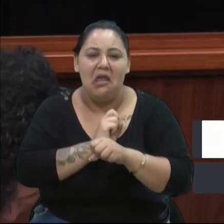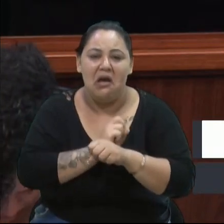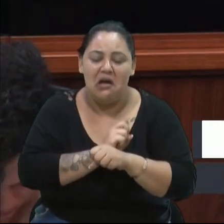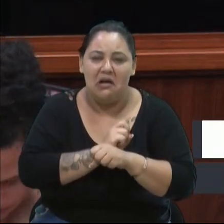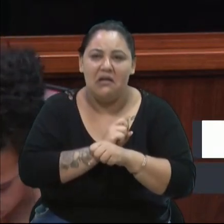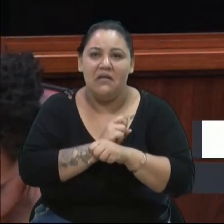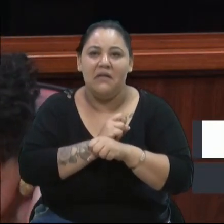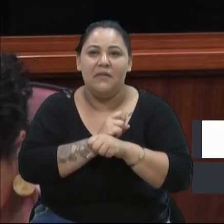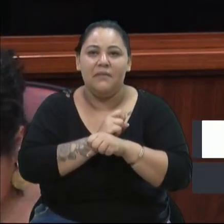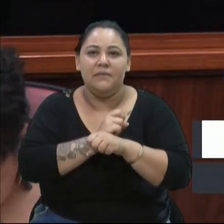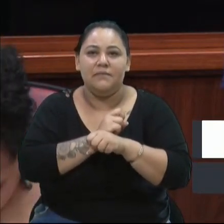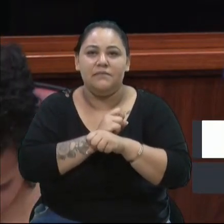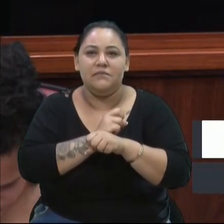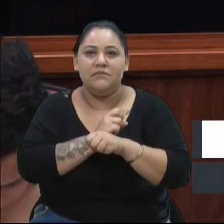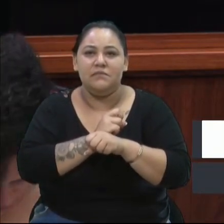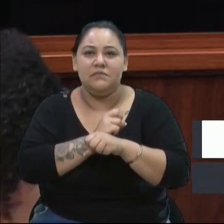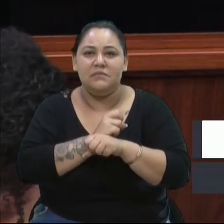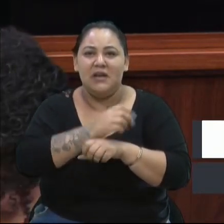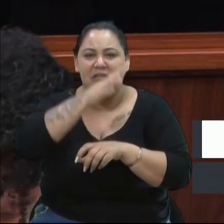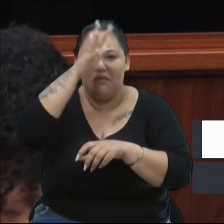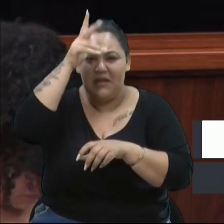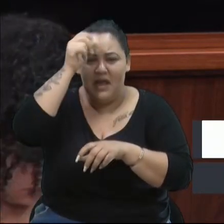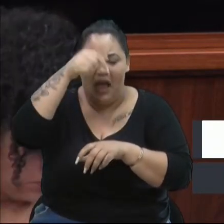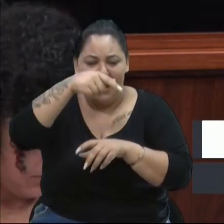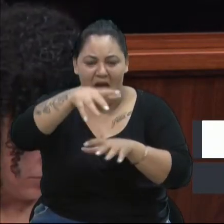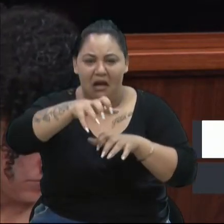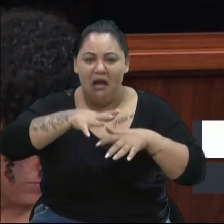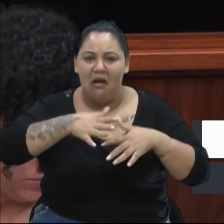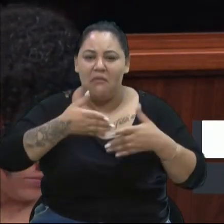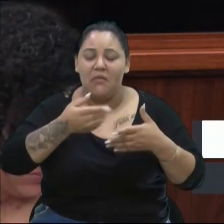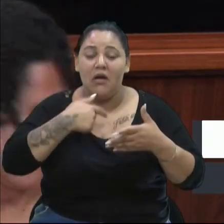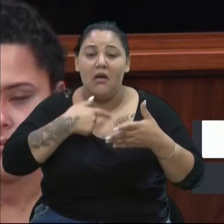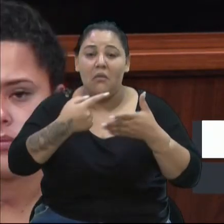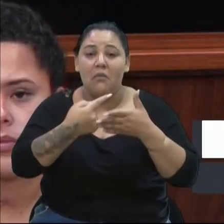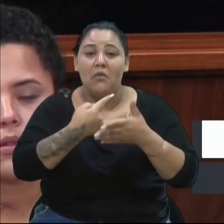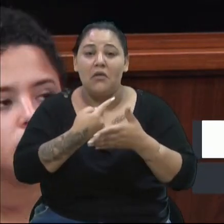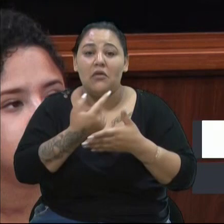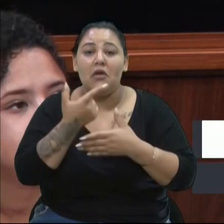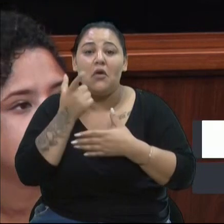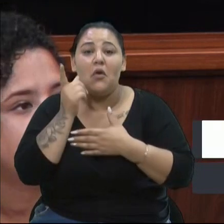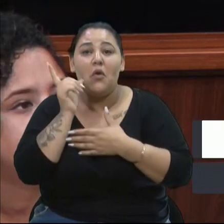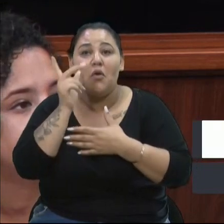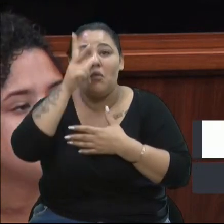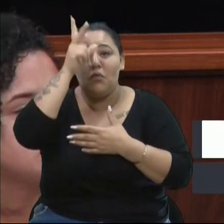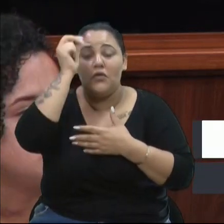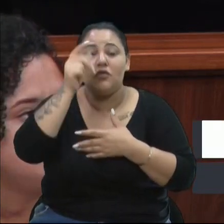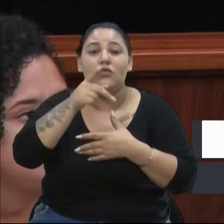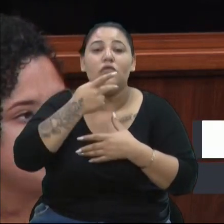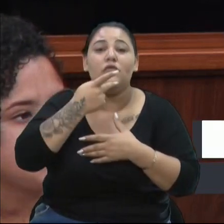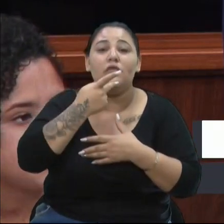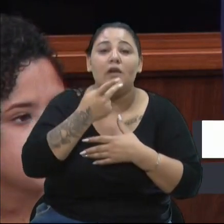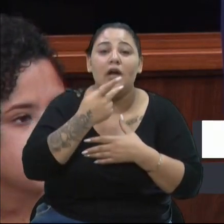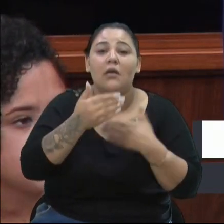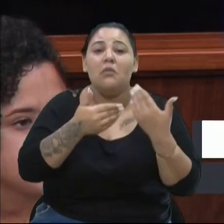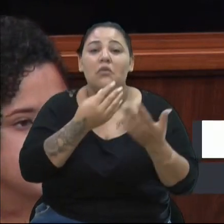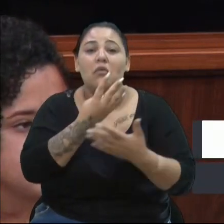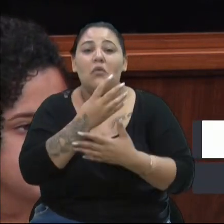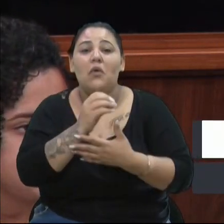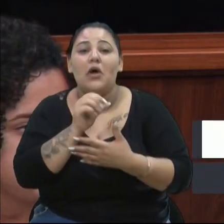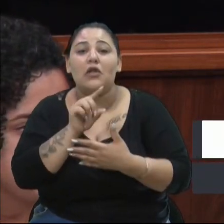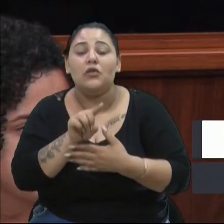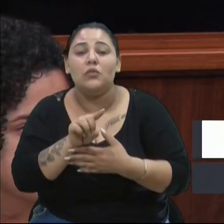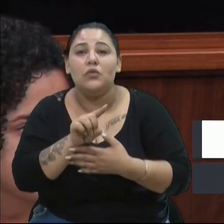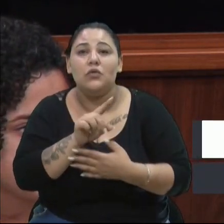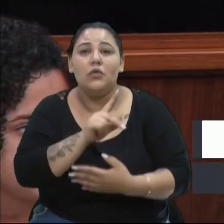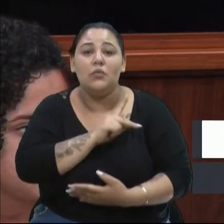servidores viessem para a Câmara. E aí eu perguntei ontem para o prefeito: o senhor fala tanto em 40 mil, o presidente